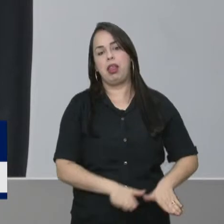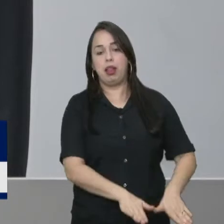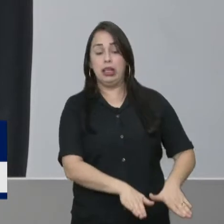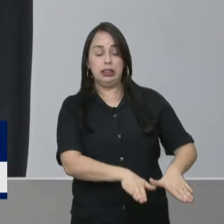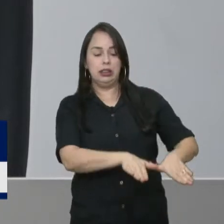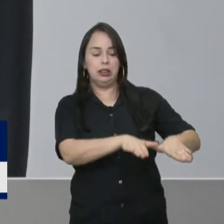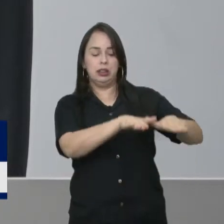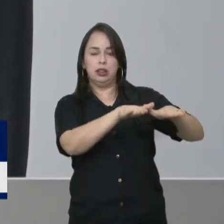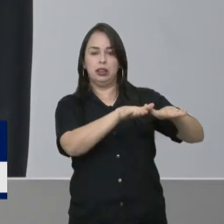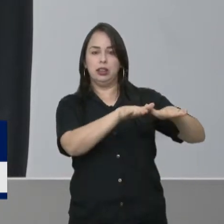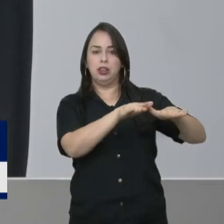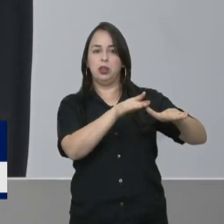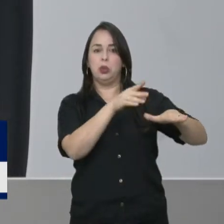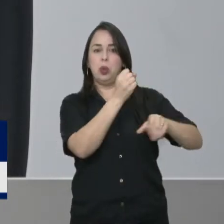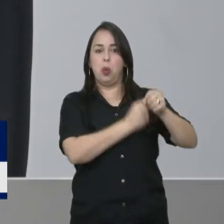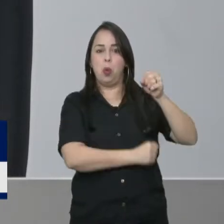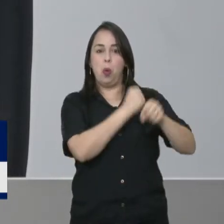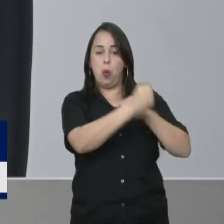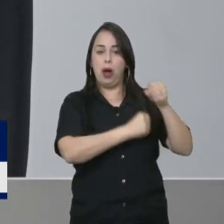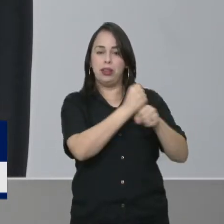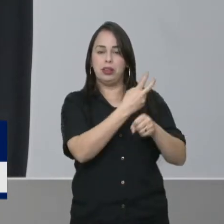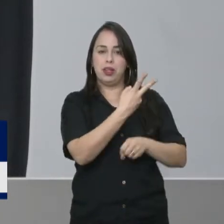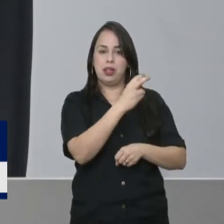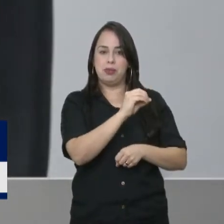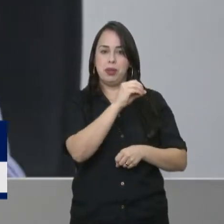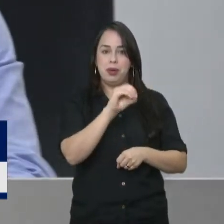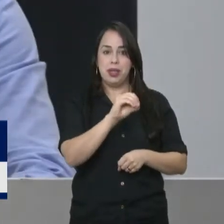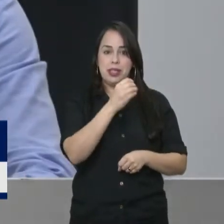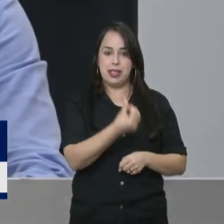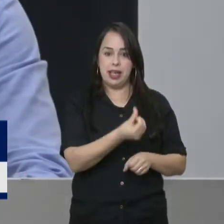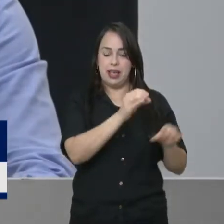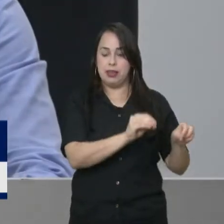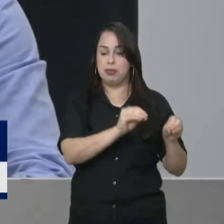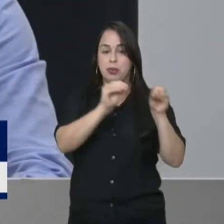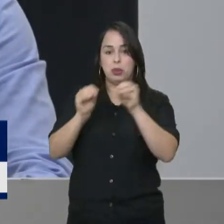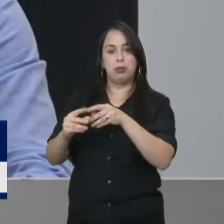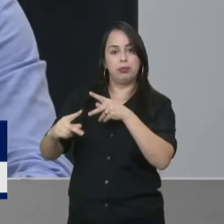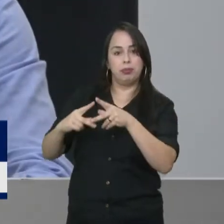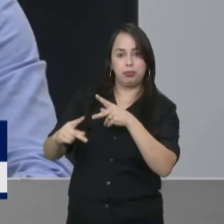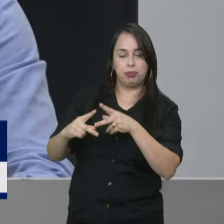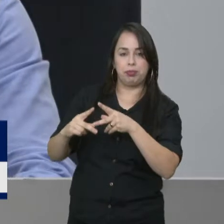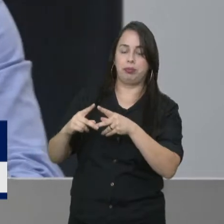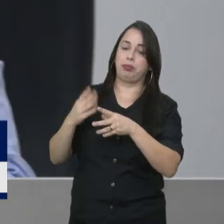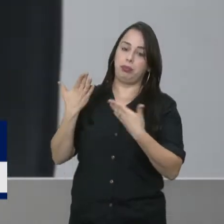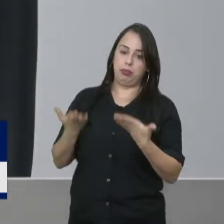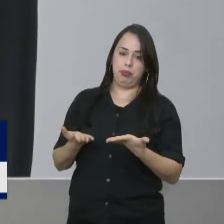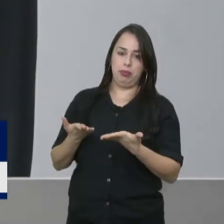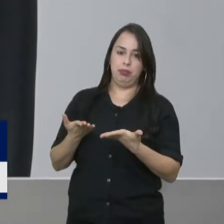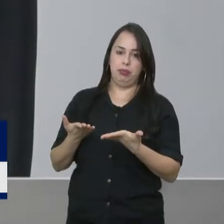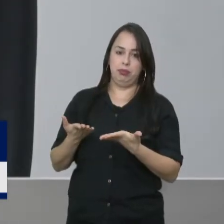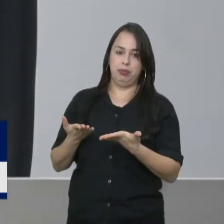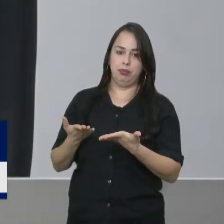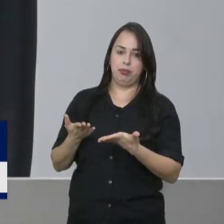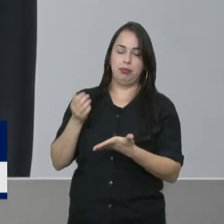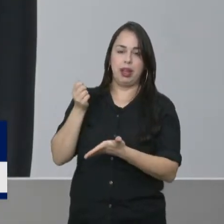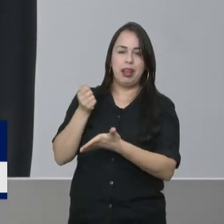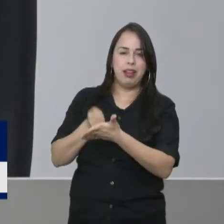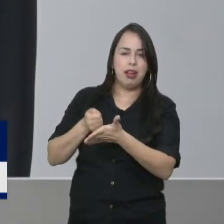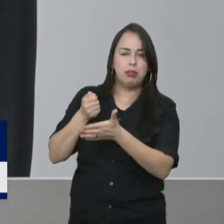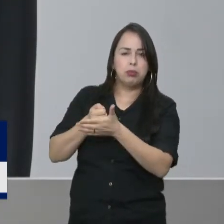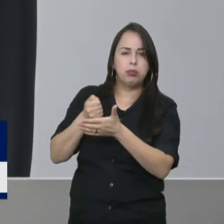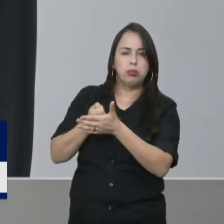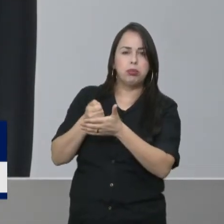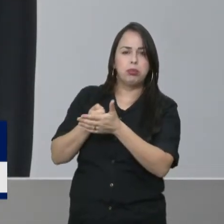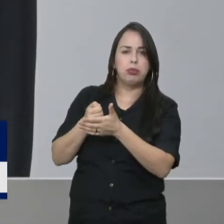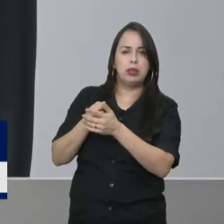onde teve sua infância, no ano de 2006, veio para a cidade de São José dos Campos, onde desde então defende a cidade em